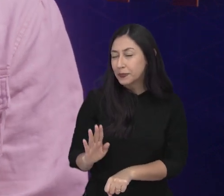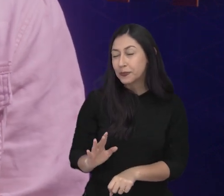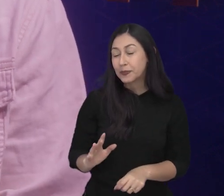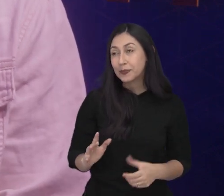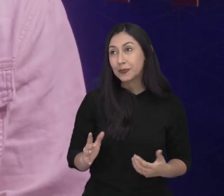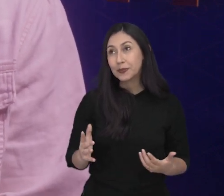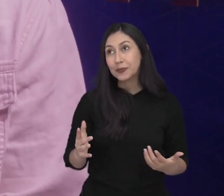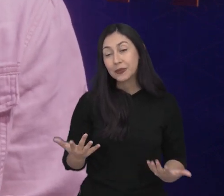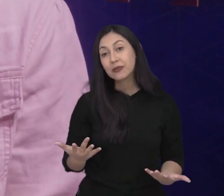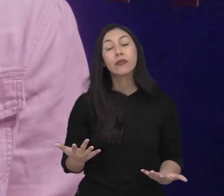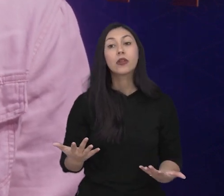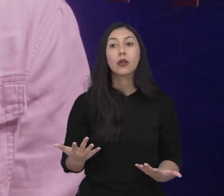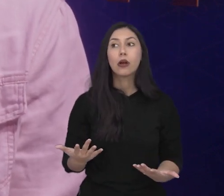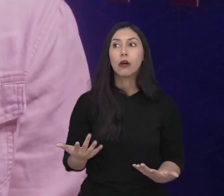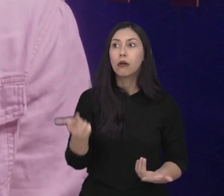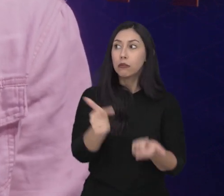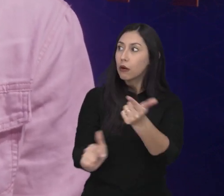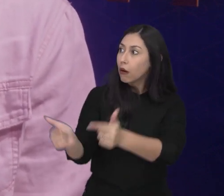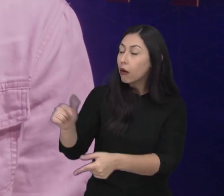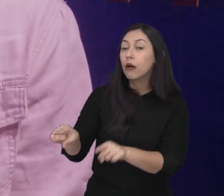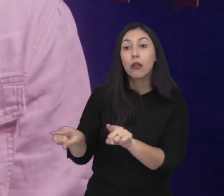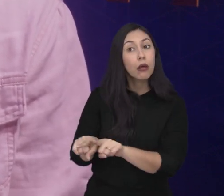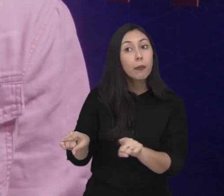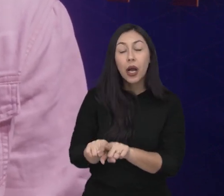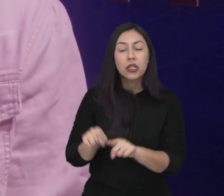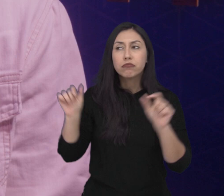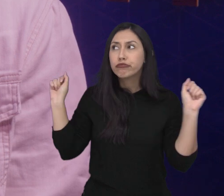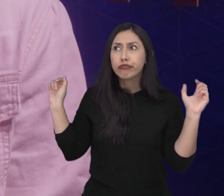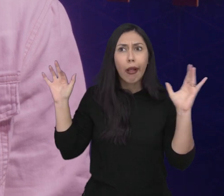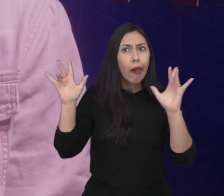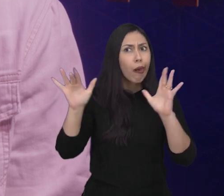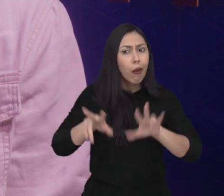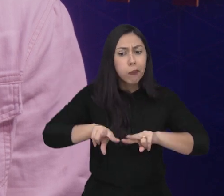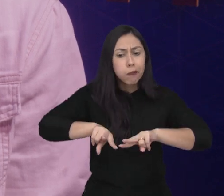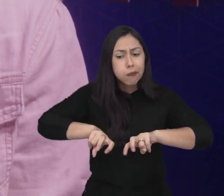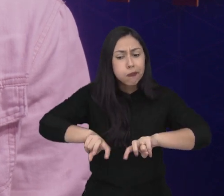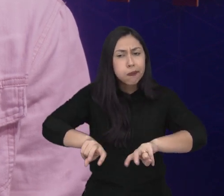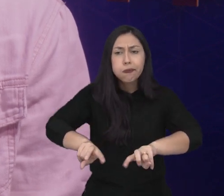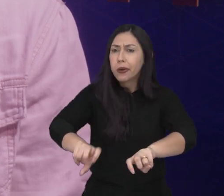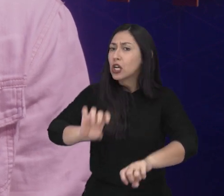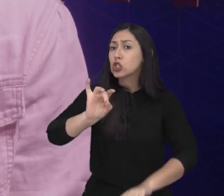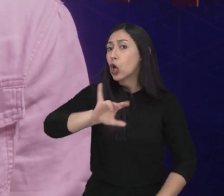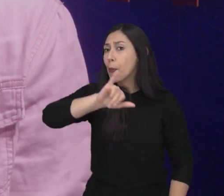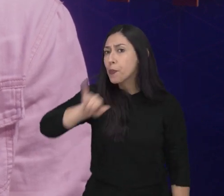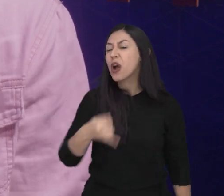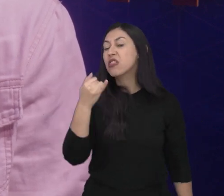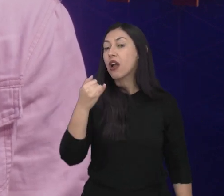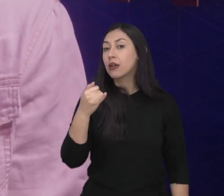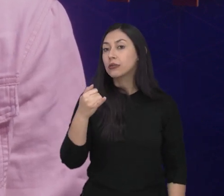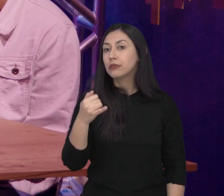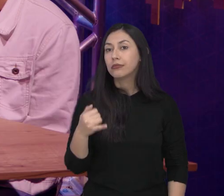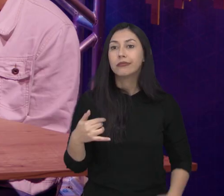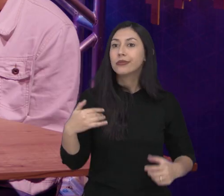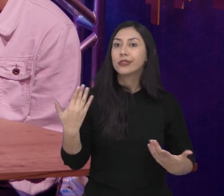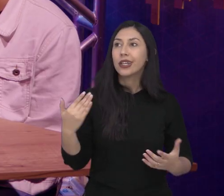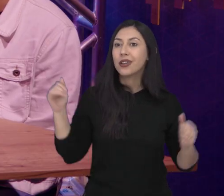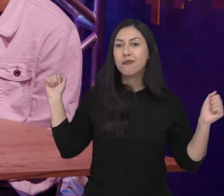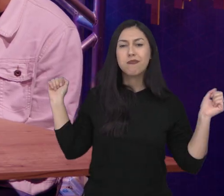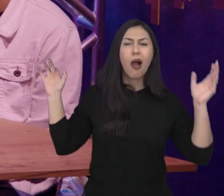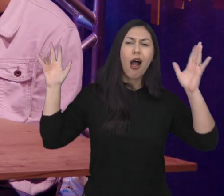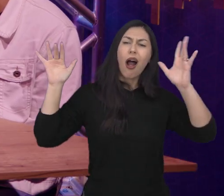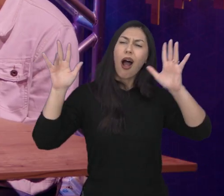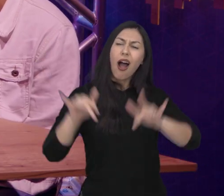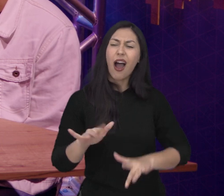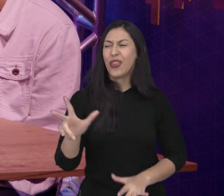eles, e outros países também que vinham aqui em busca desses recursos. E aí foi vindo, todo mundo